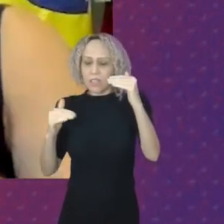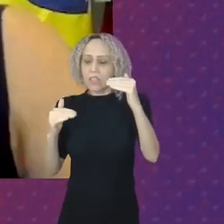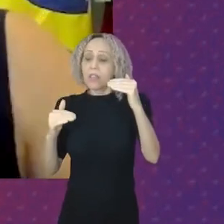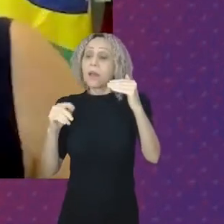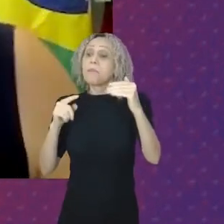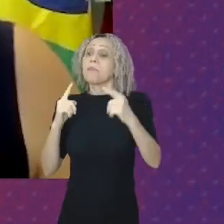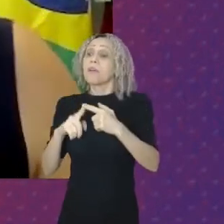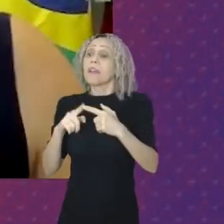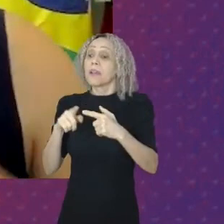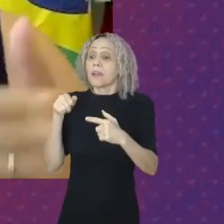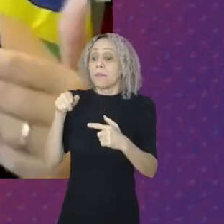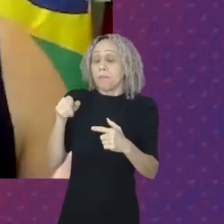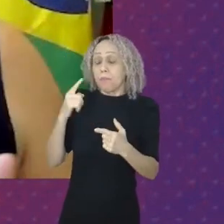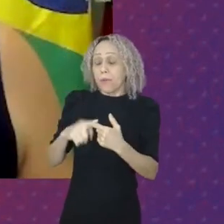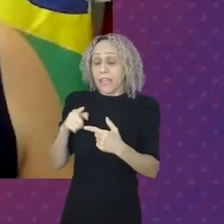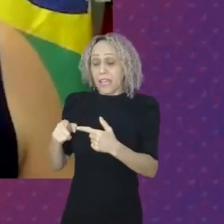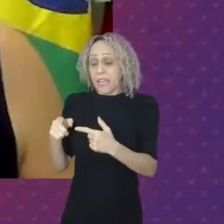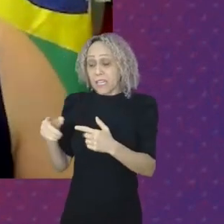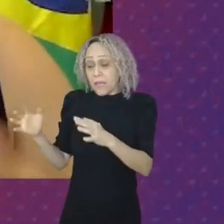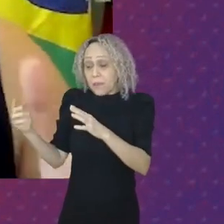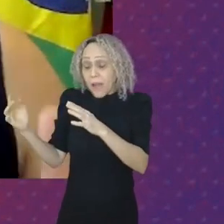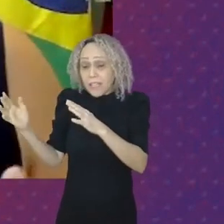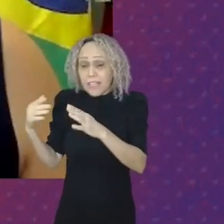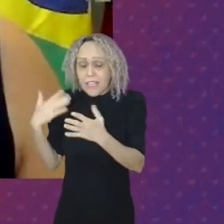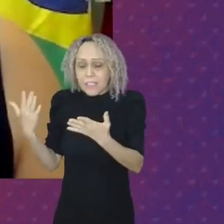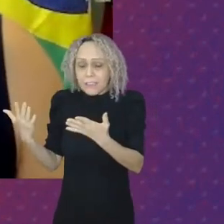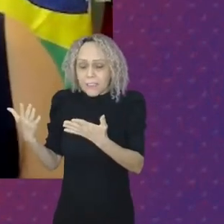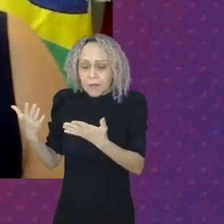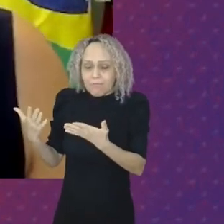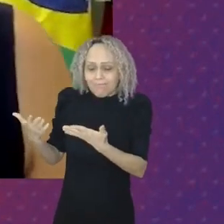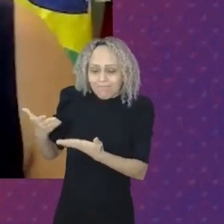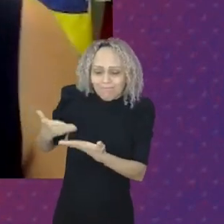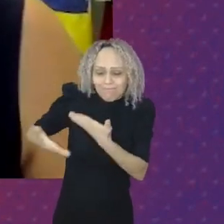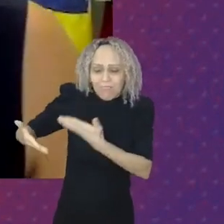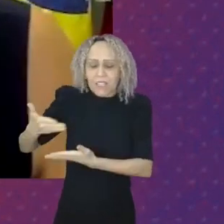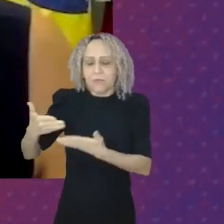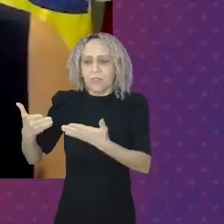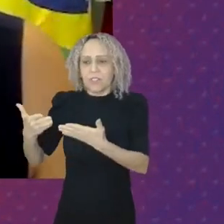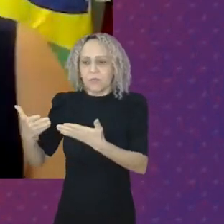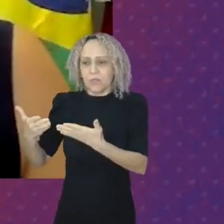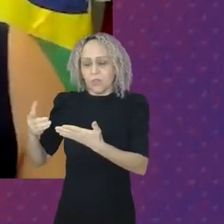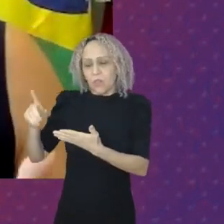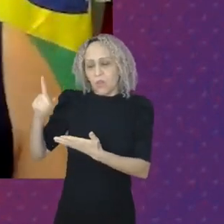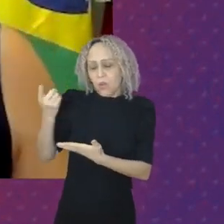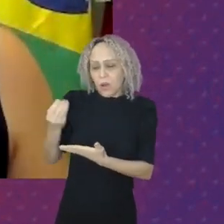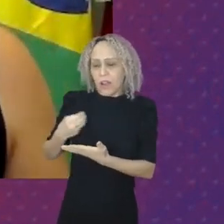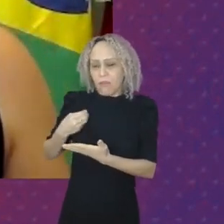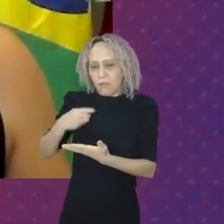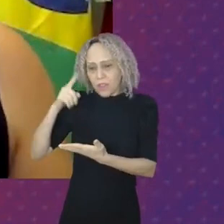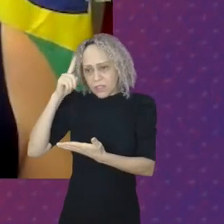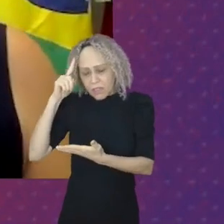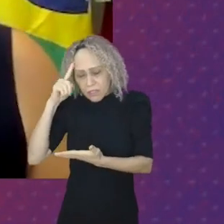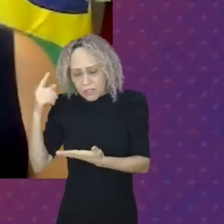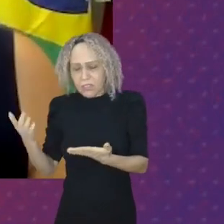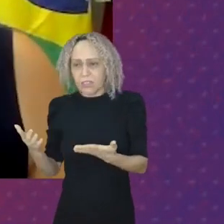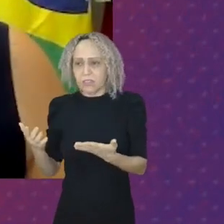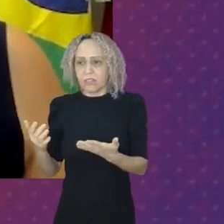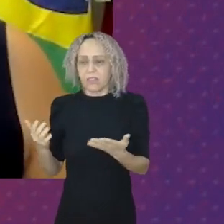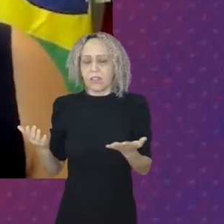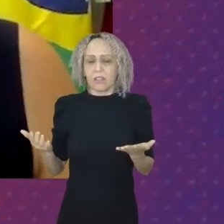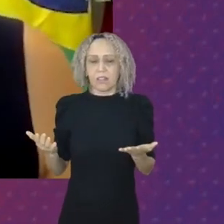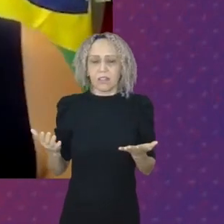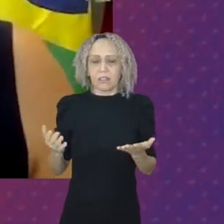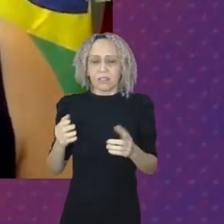e especialmente também com essa divisão ou essa má divisão sexual do trabalho que nos relega o